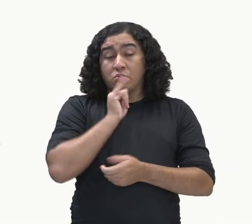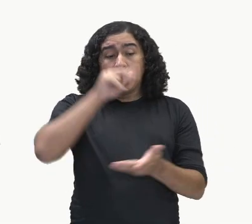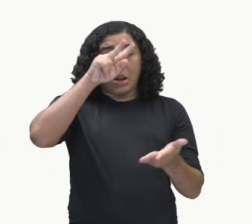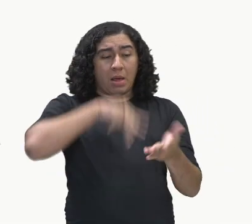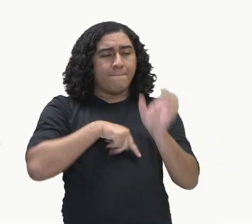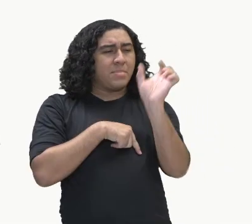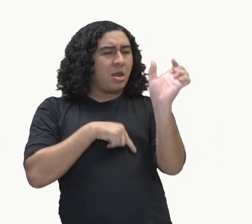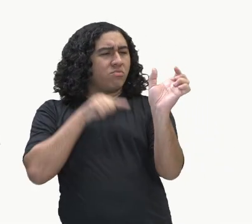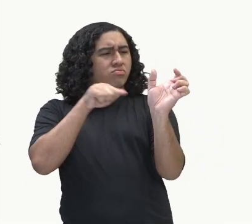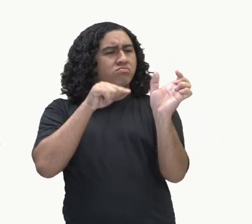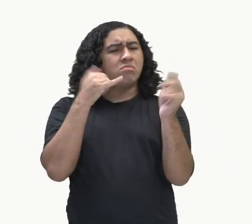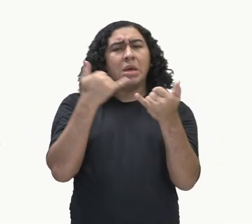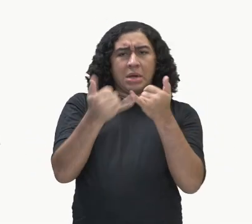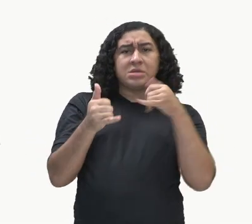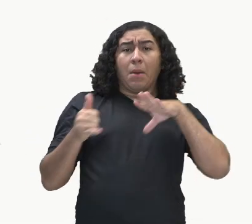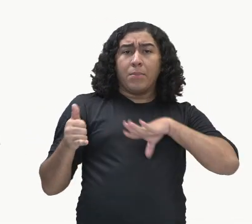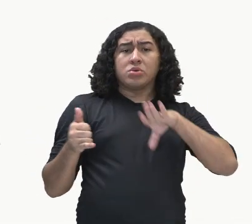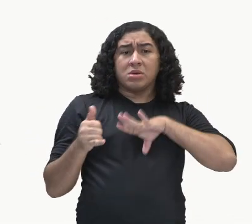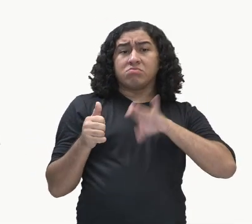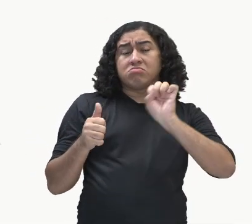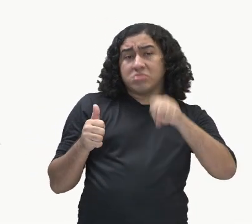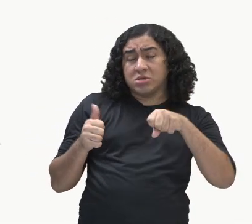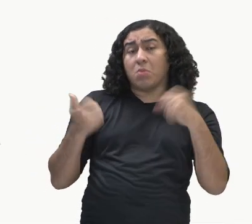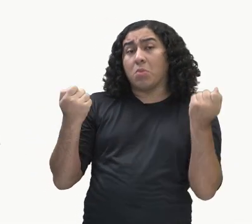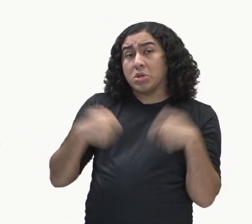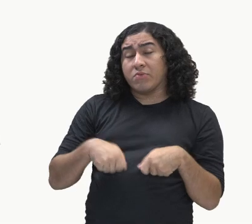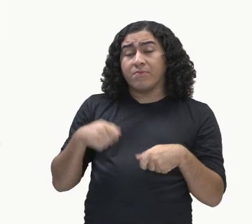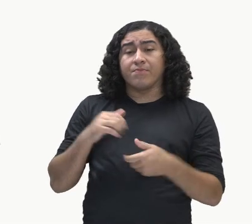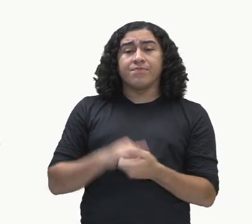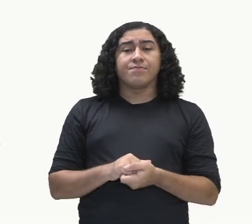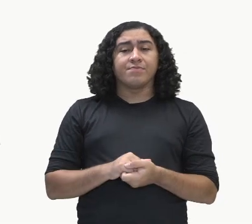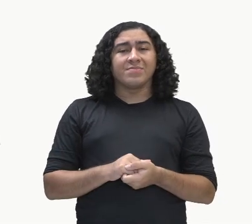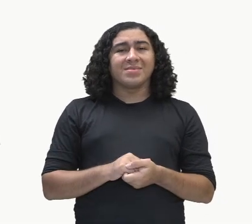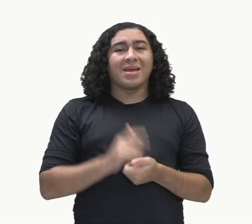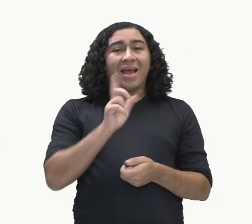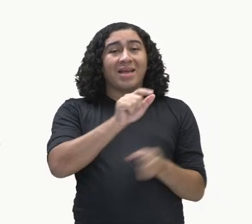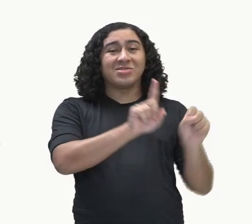palavra, praticamente é toda ela que você vê em português. Sociologia.